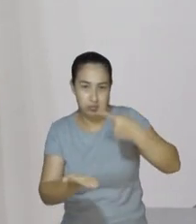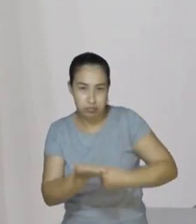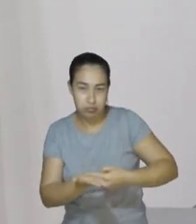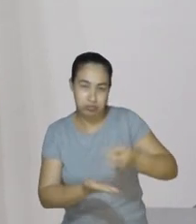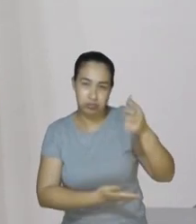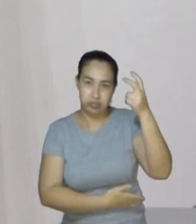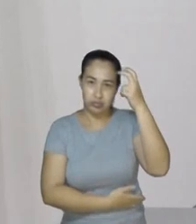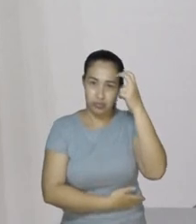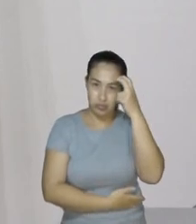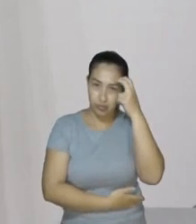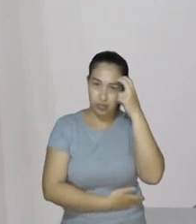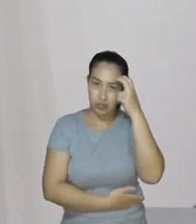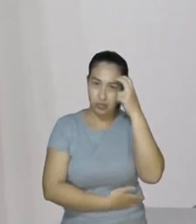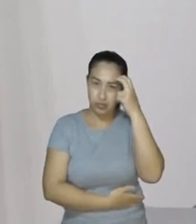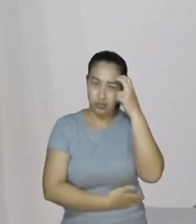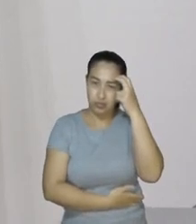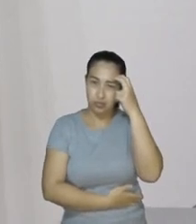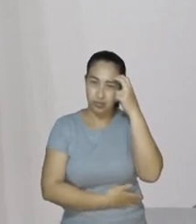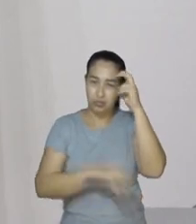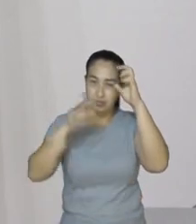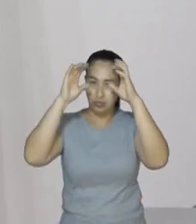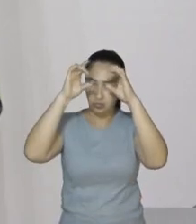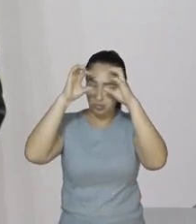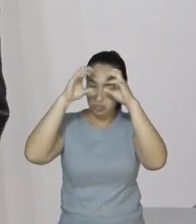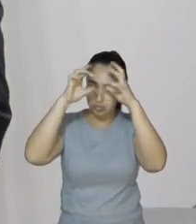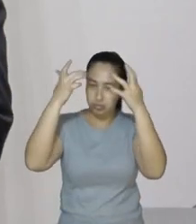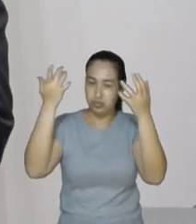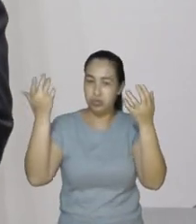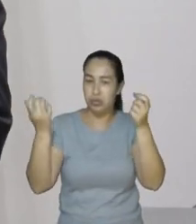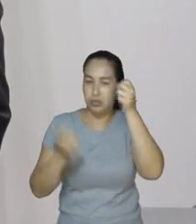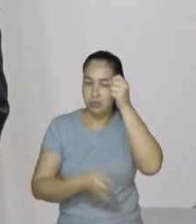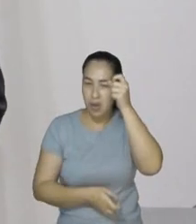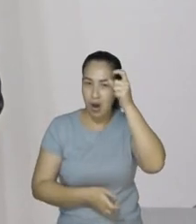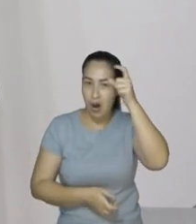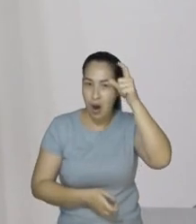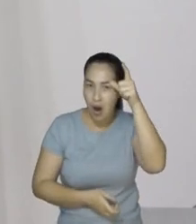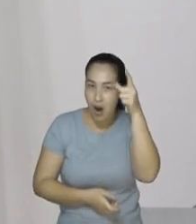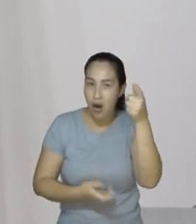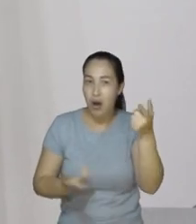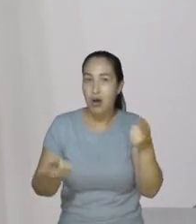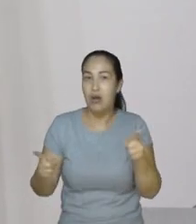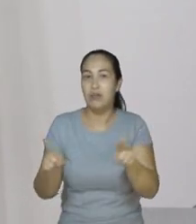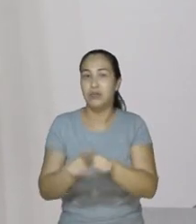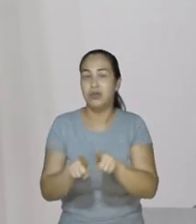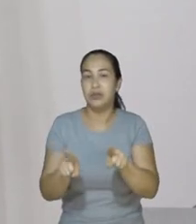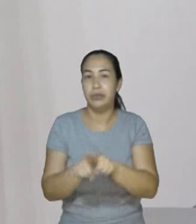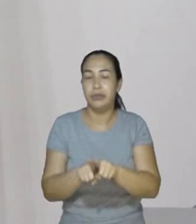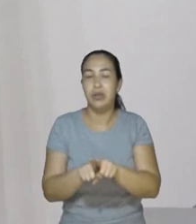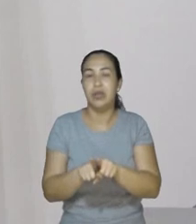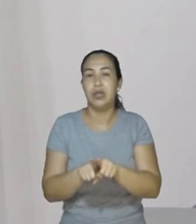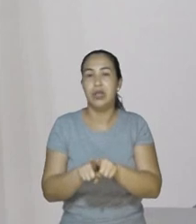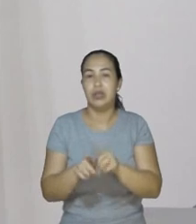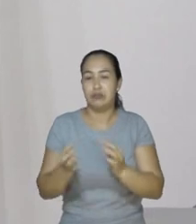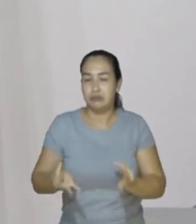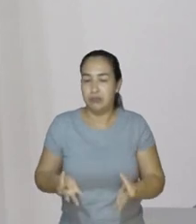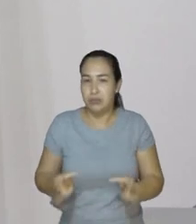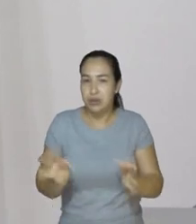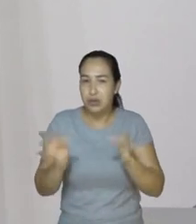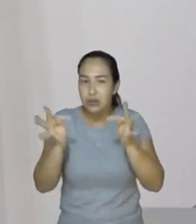intercâmbios intelectuais, intercâmbios principalmente de tecnologia, para que a gente possa trazer para o Brasil, principalmente